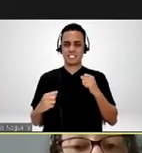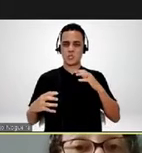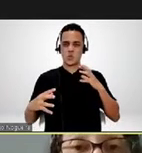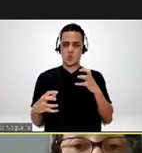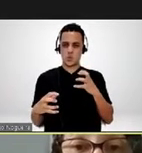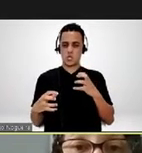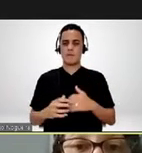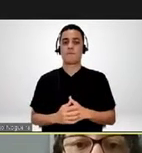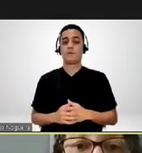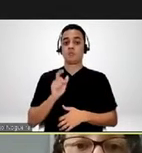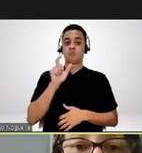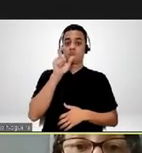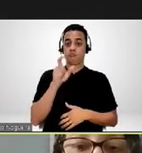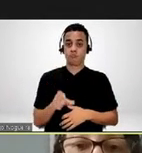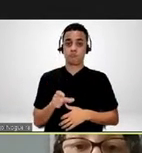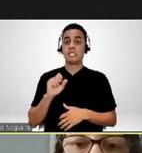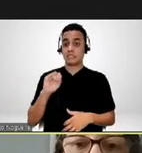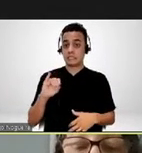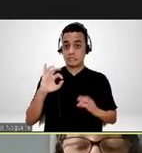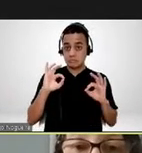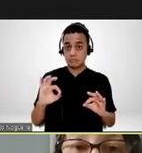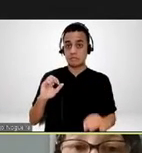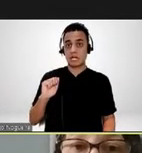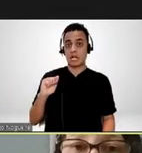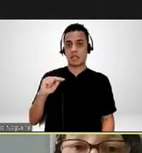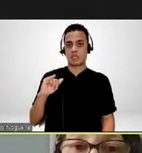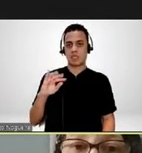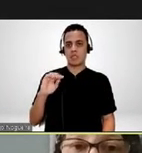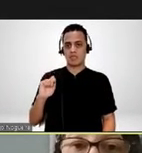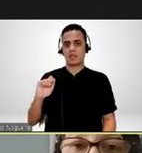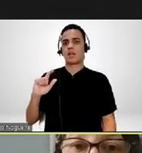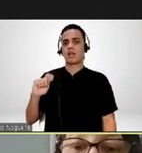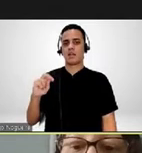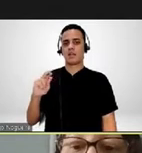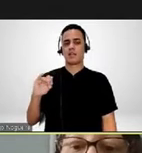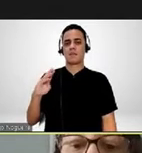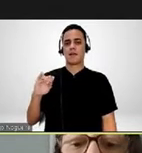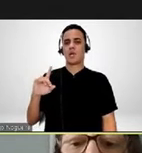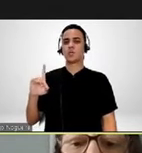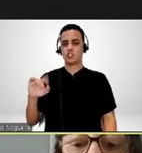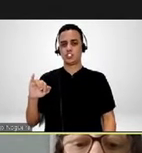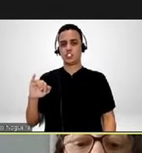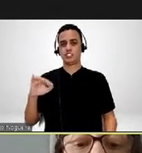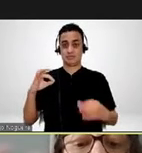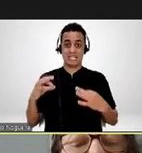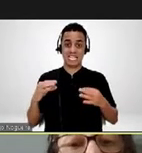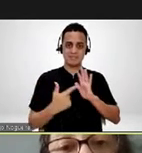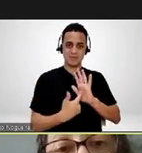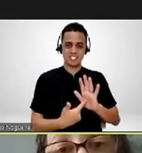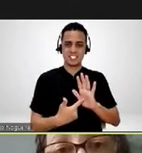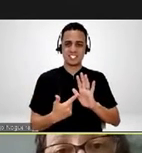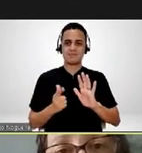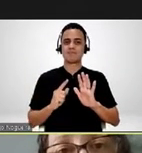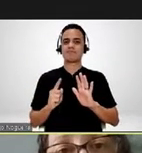essa personagem, se é Anita Garibaldi mesmo sendo representada nessa obra, ela não ganha